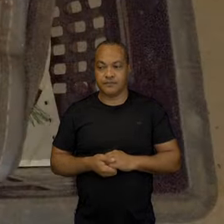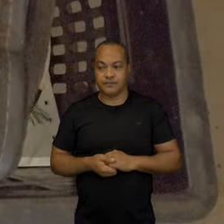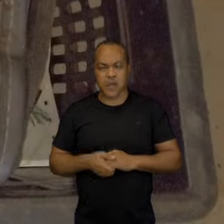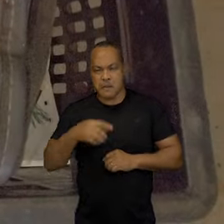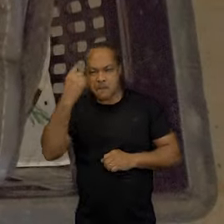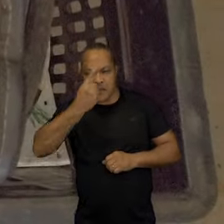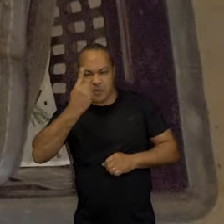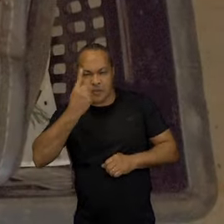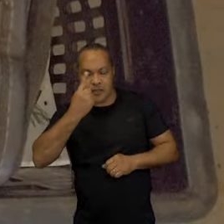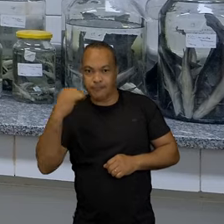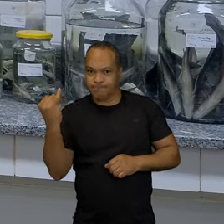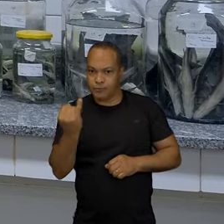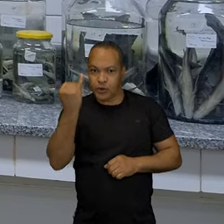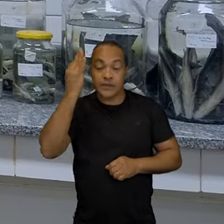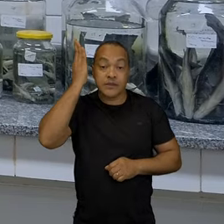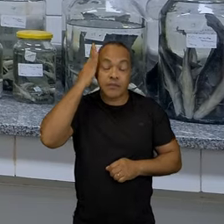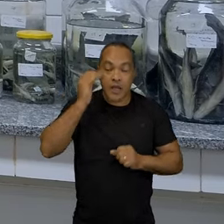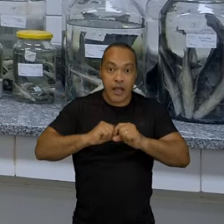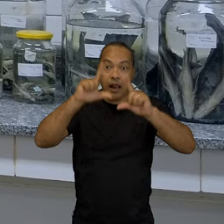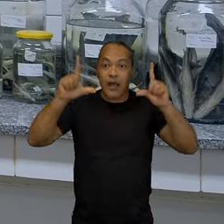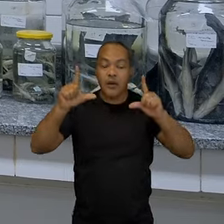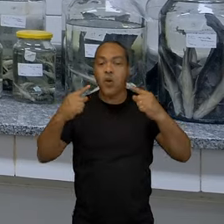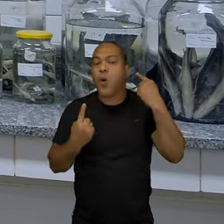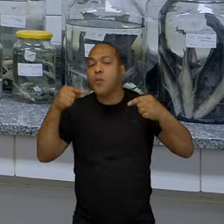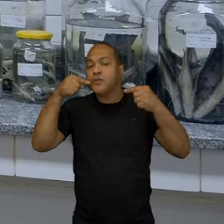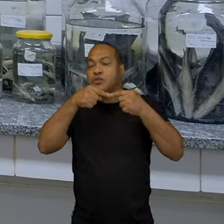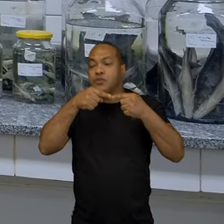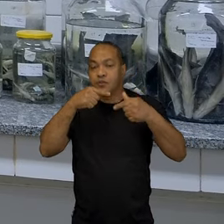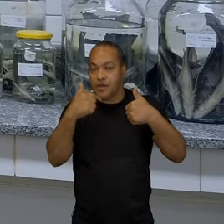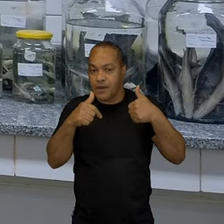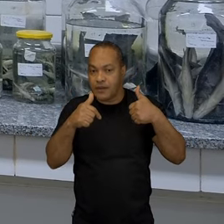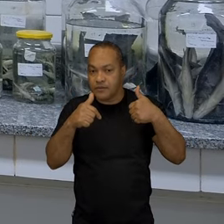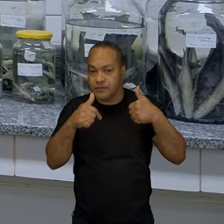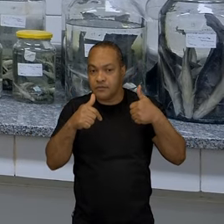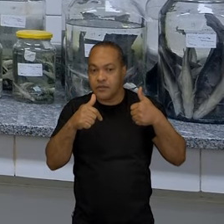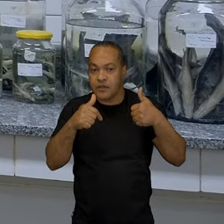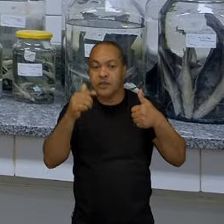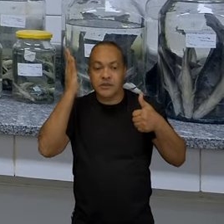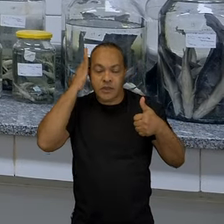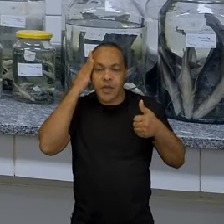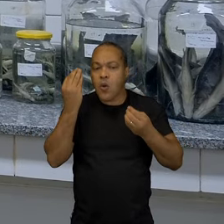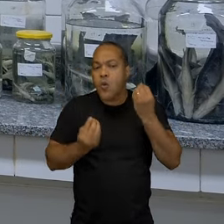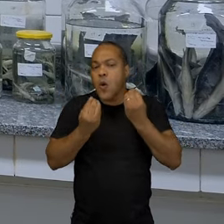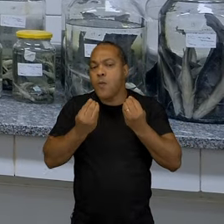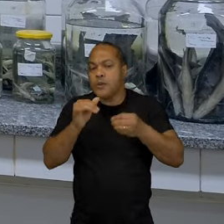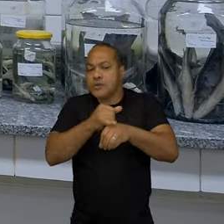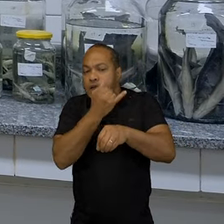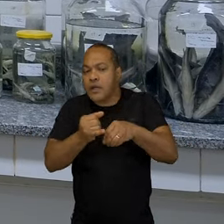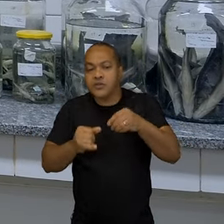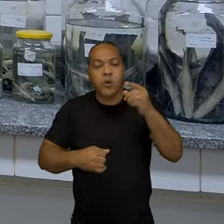No primeiro momento, é muito importante definir com clareza qual é o objetivo do trabalho e definir quais serão os